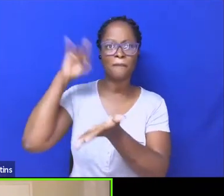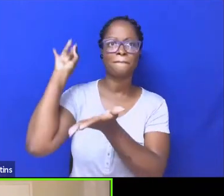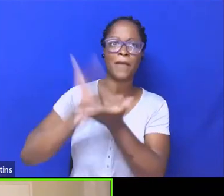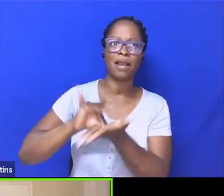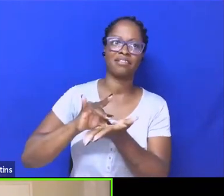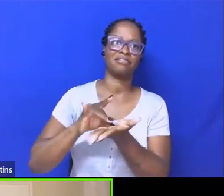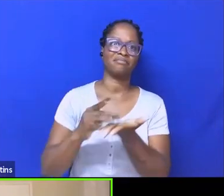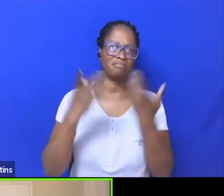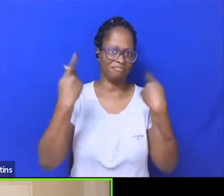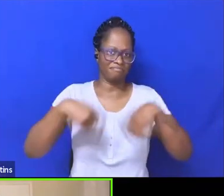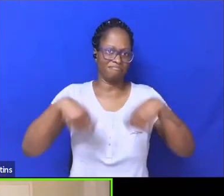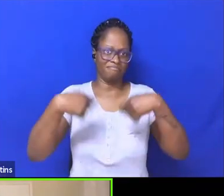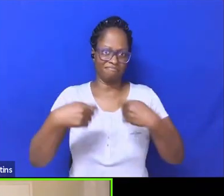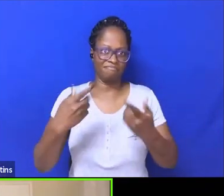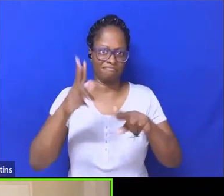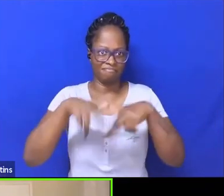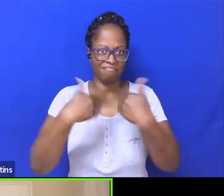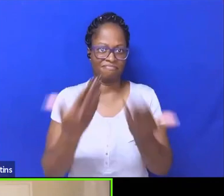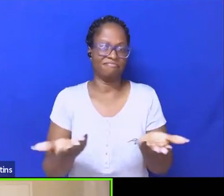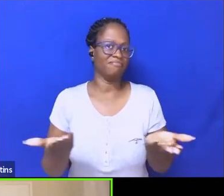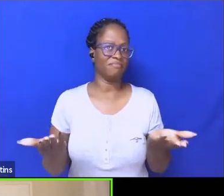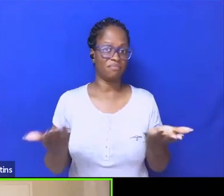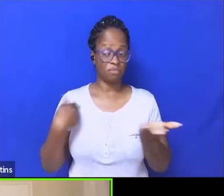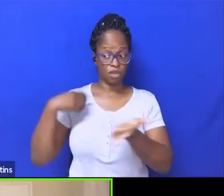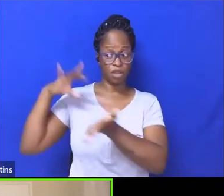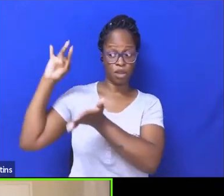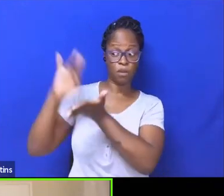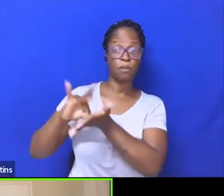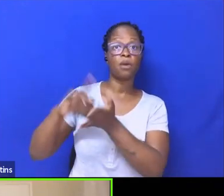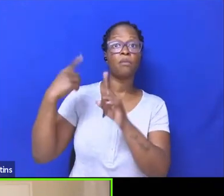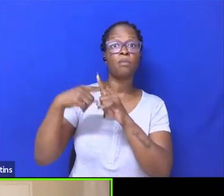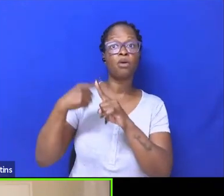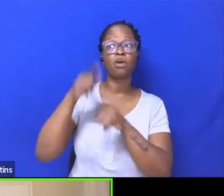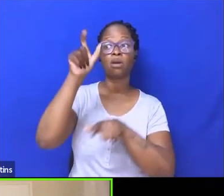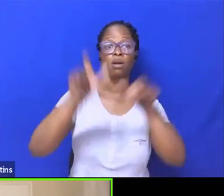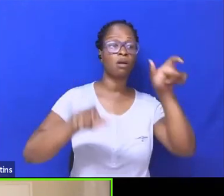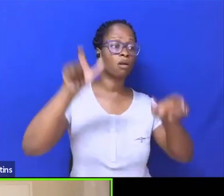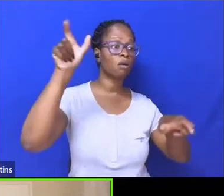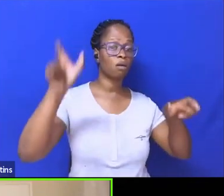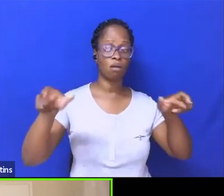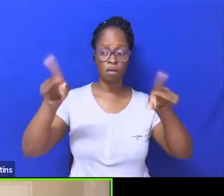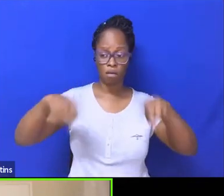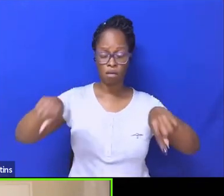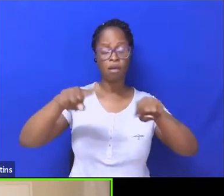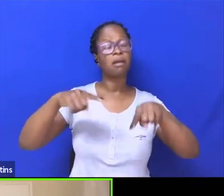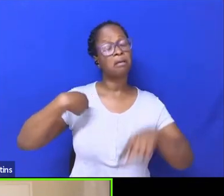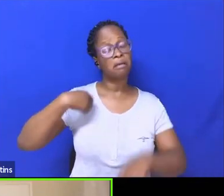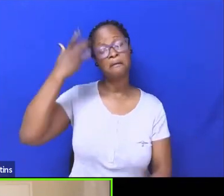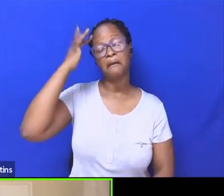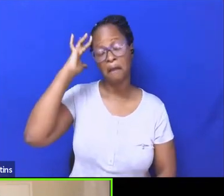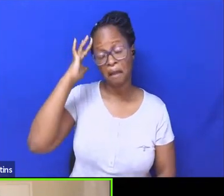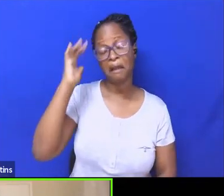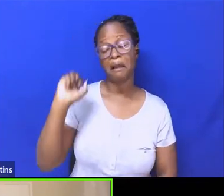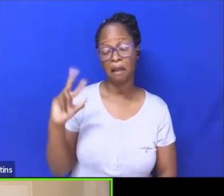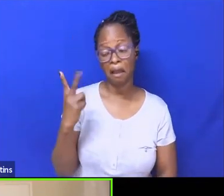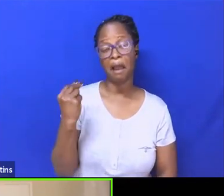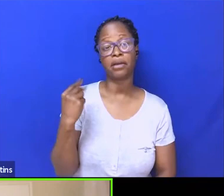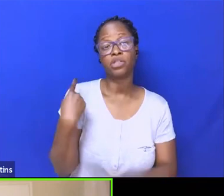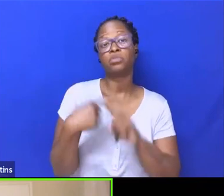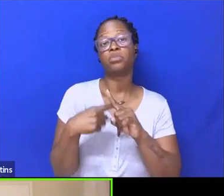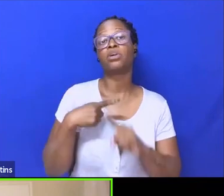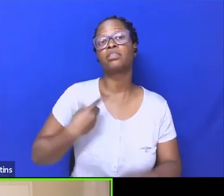institucional eu penso que existen porque há povos há clases